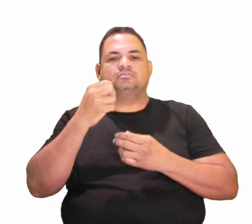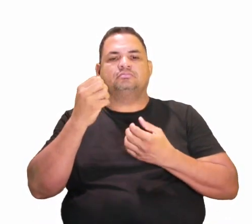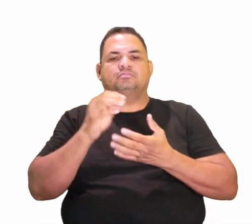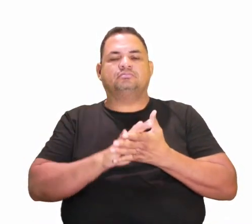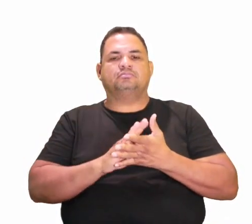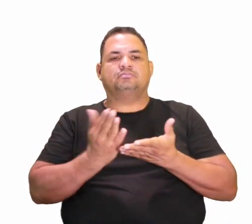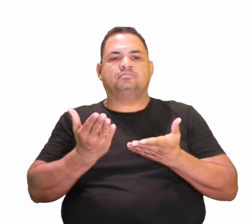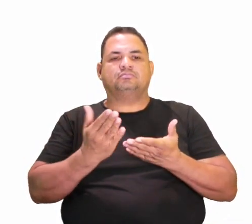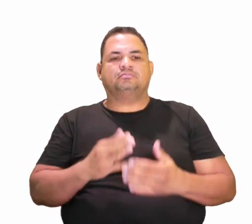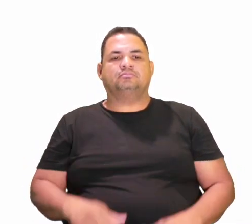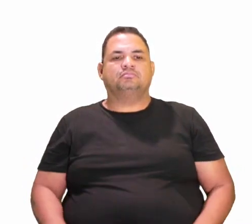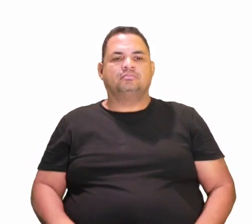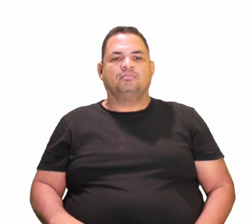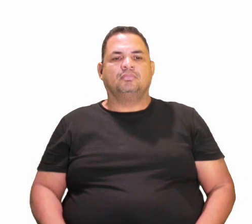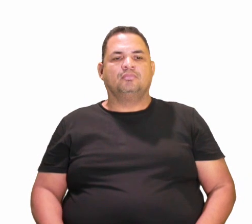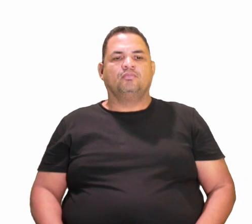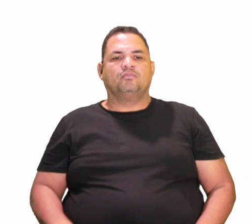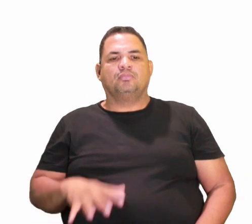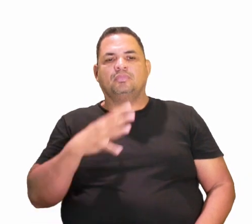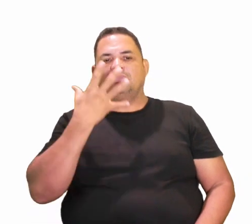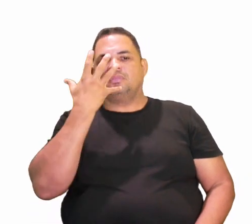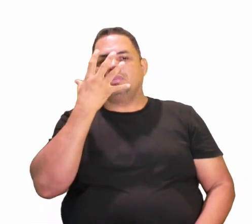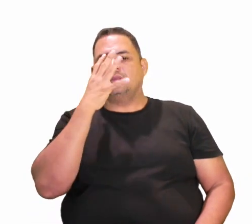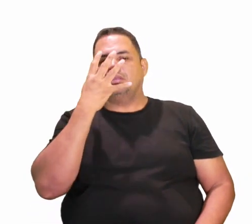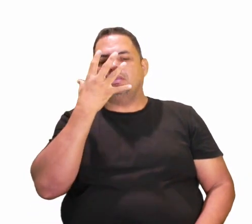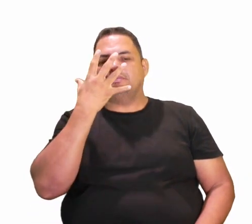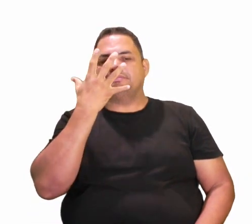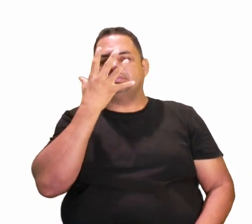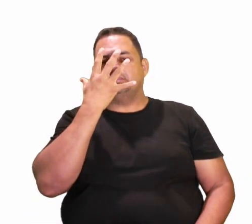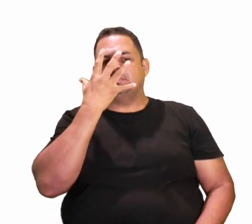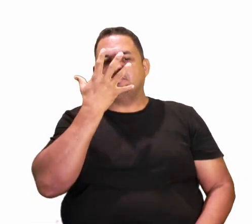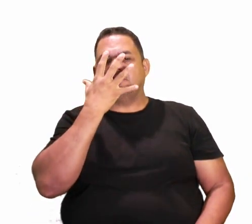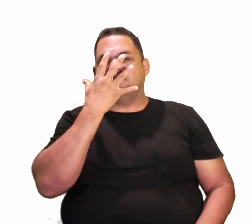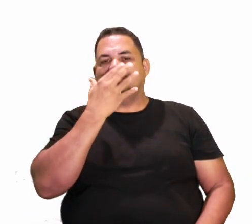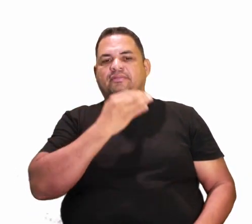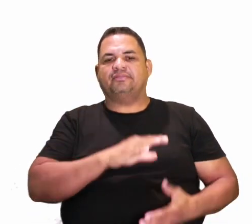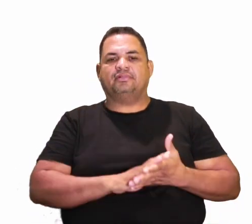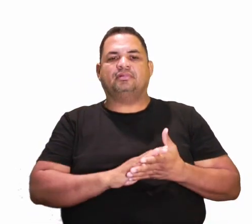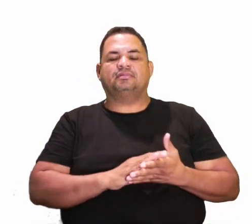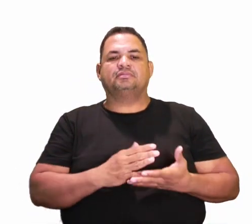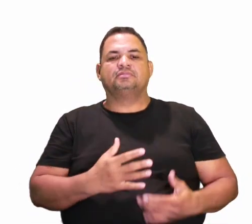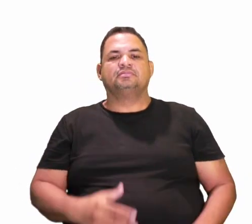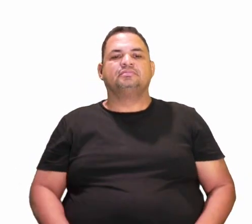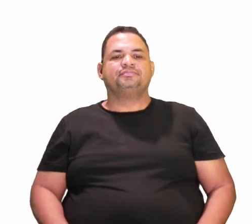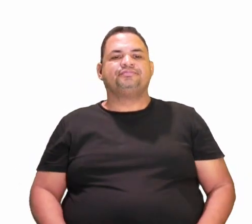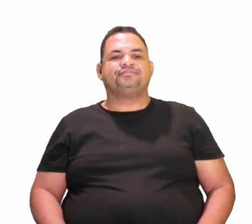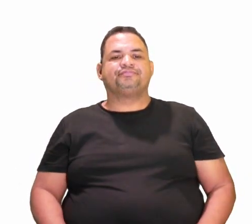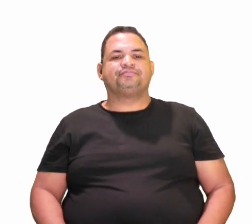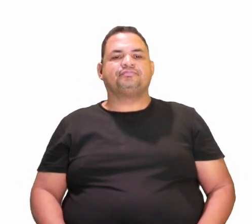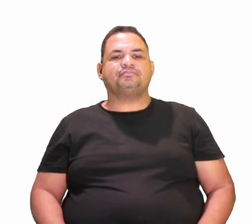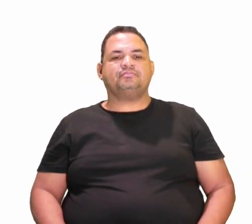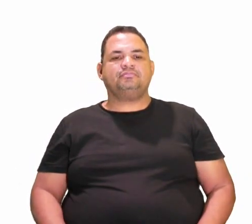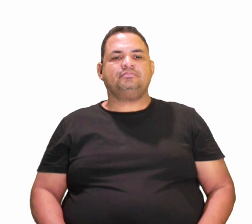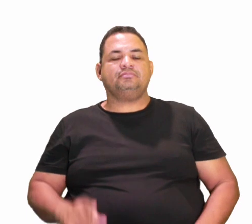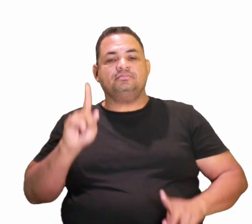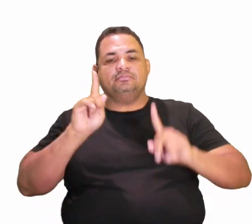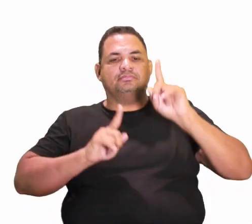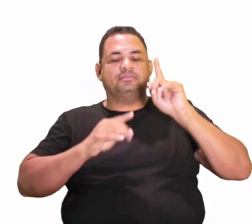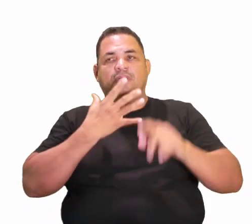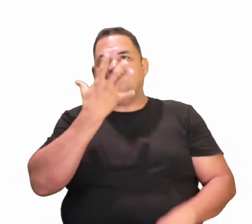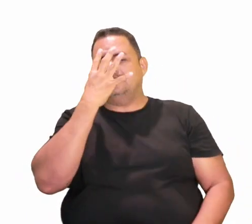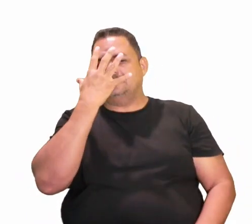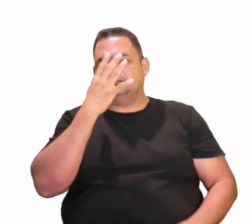Então, Carnival is in February, Carnaval é em fevereiro. St. Patrick's Day is in March, o dia de